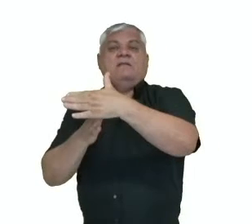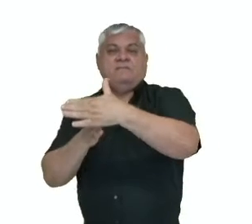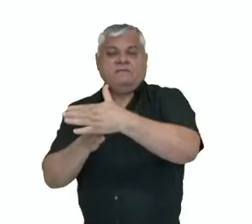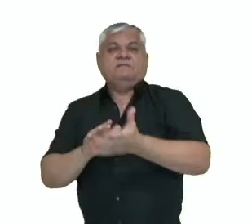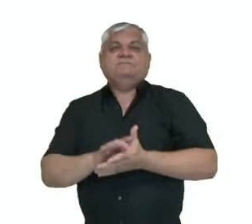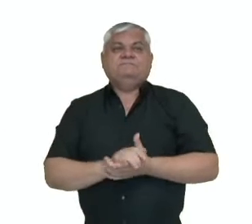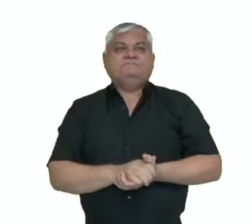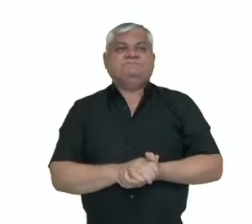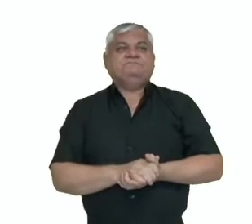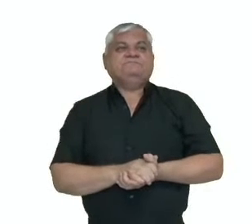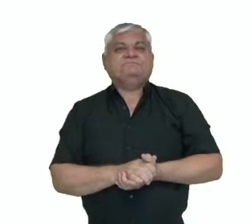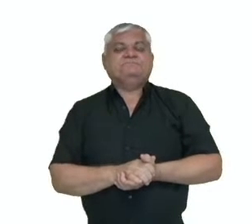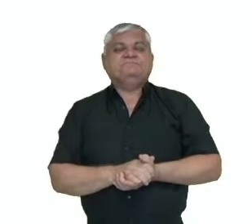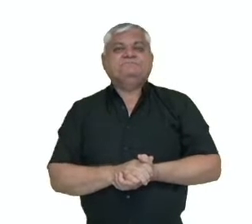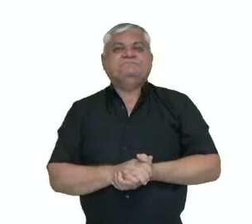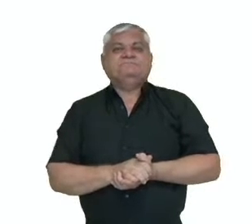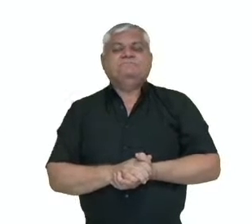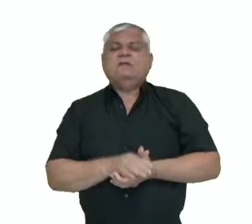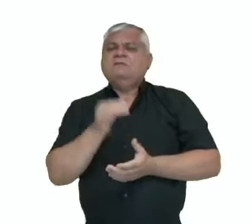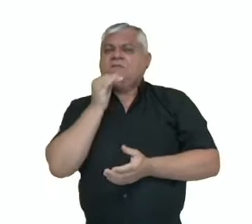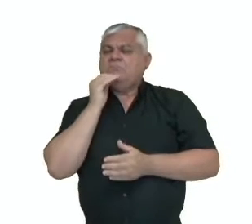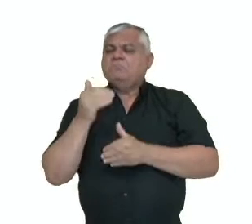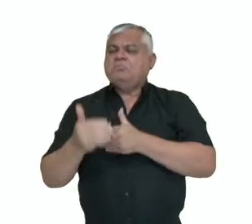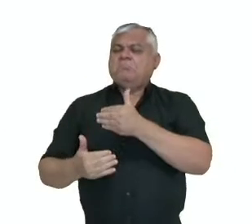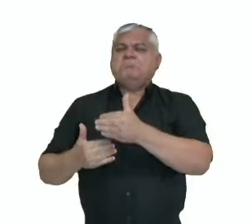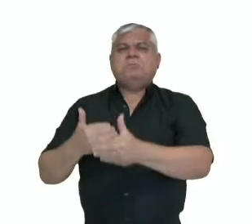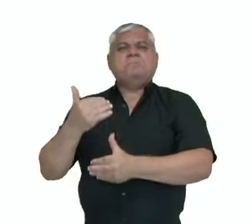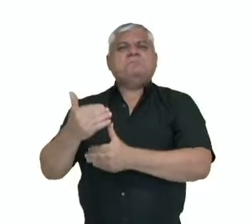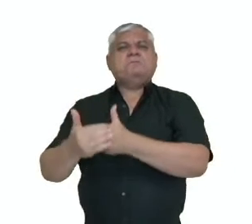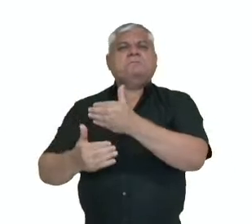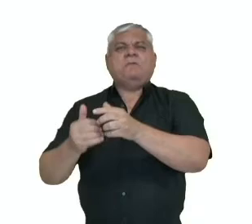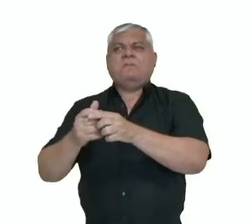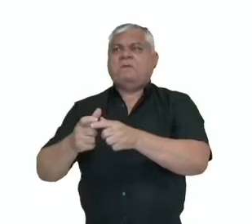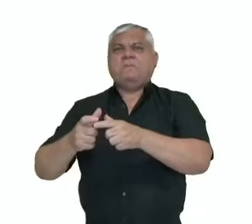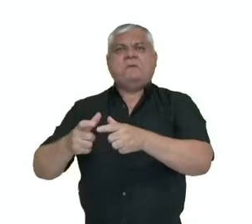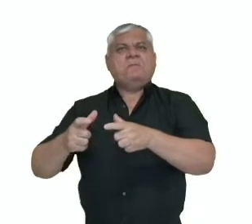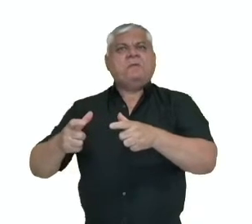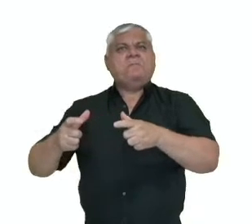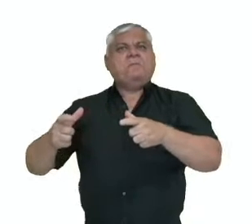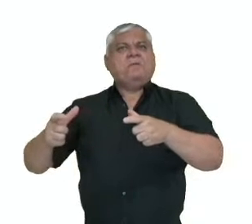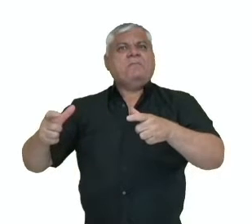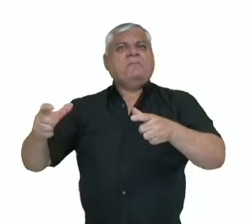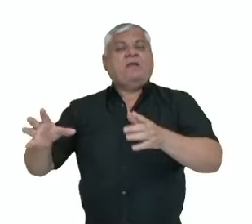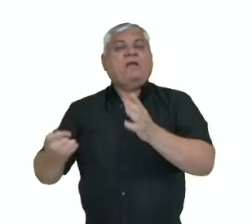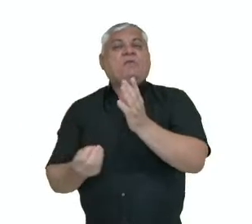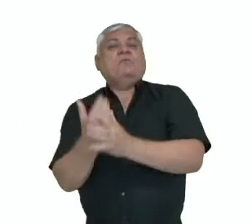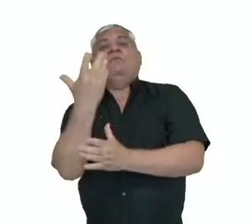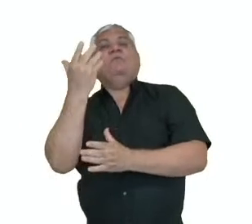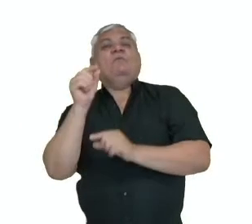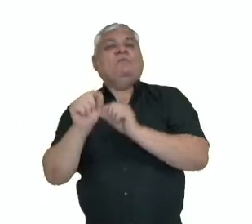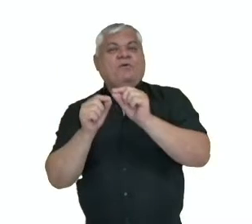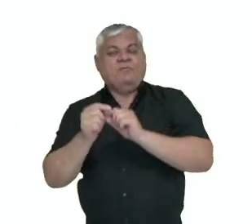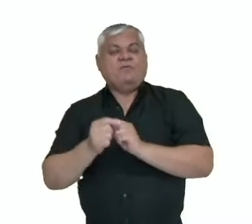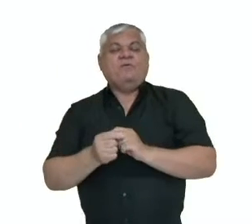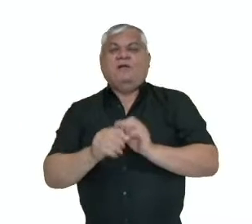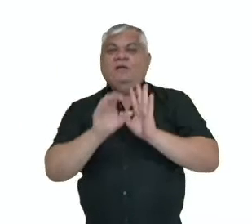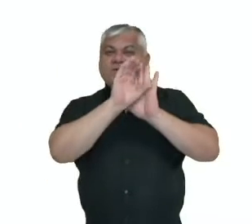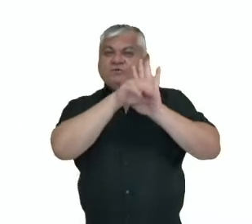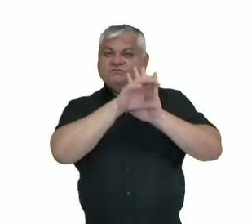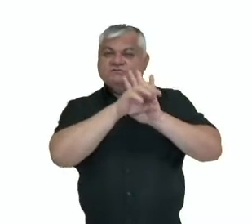agressivos. A expansão dos horizontes para o cooperativismo nacional aconteceu com a Constituição